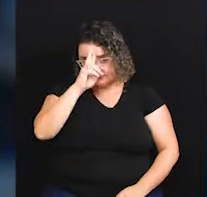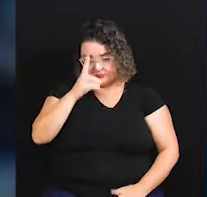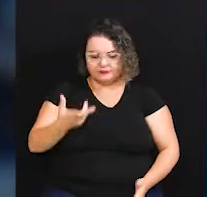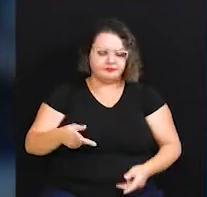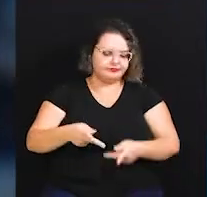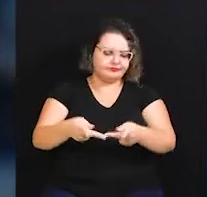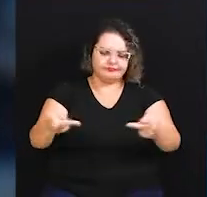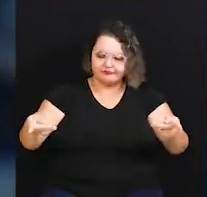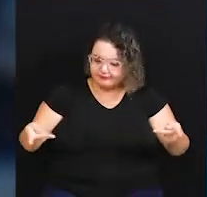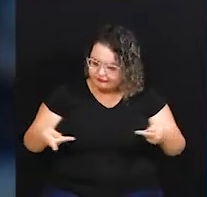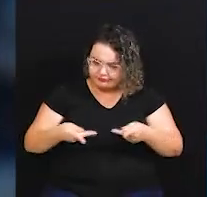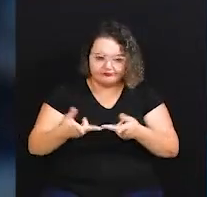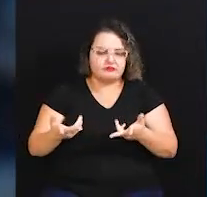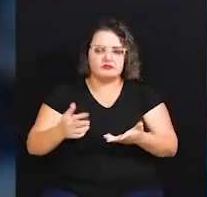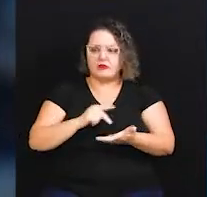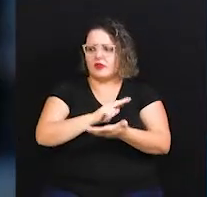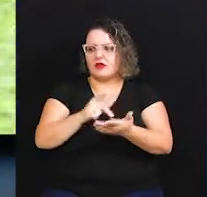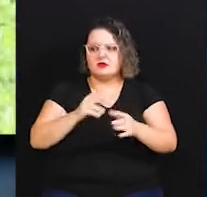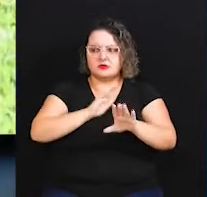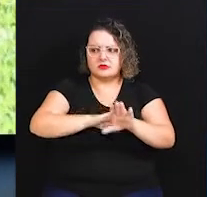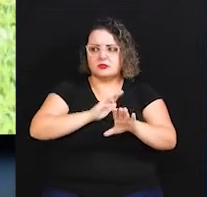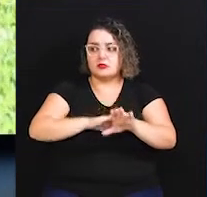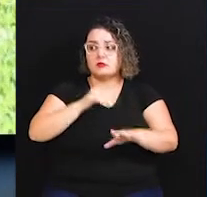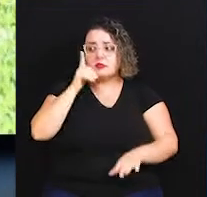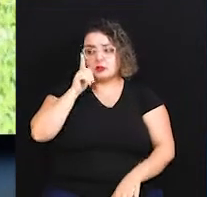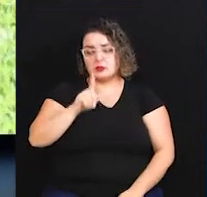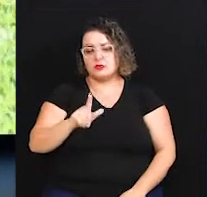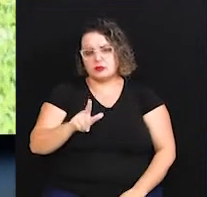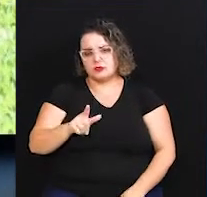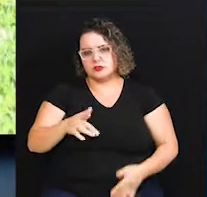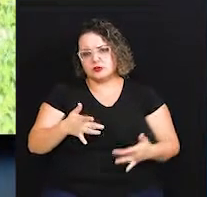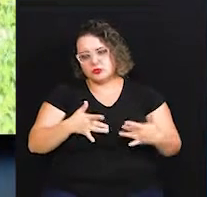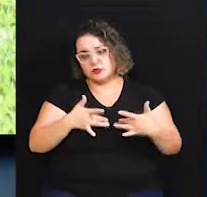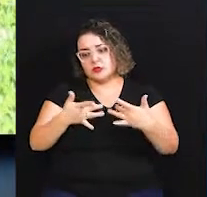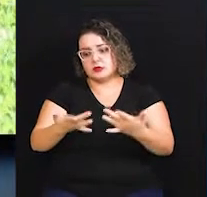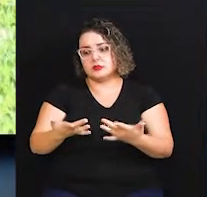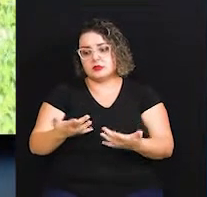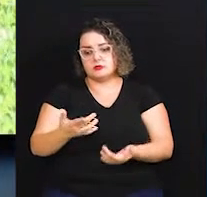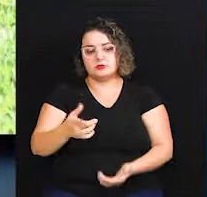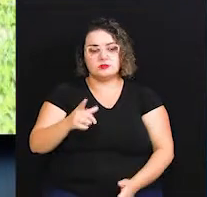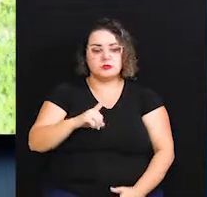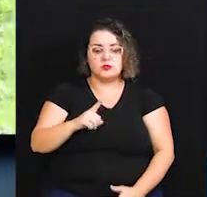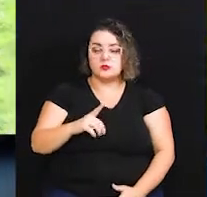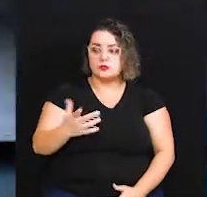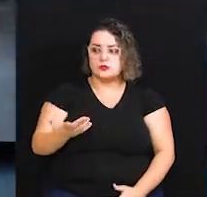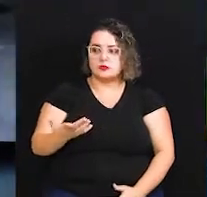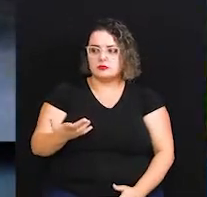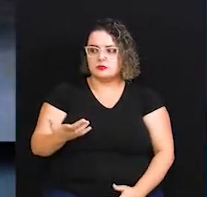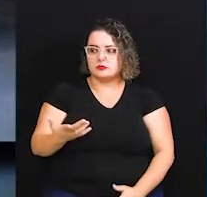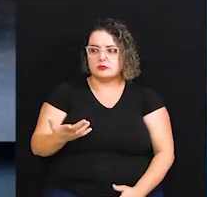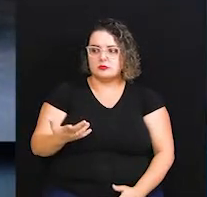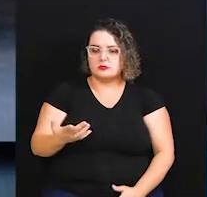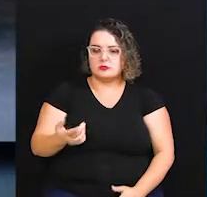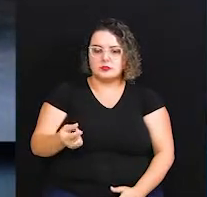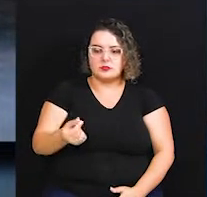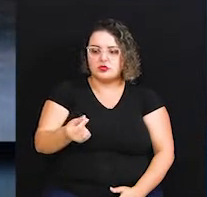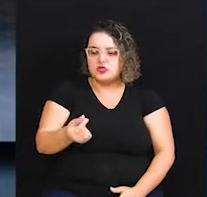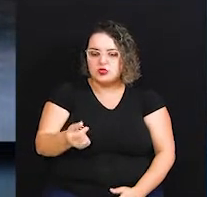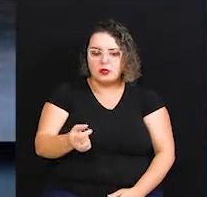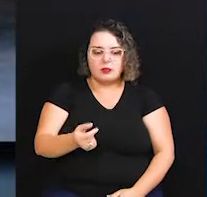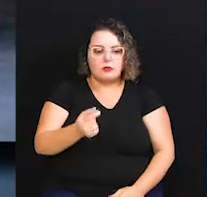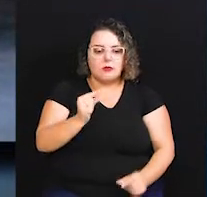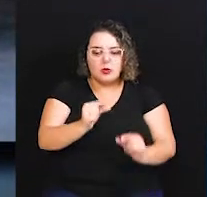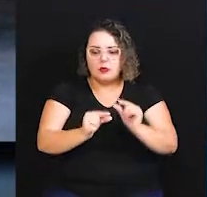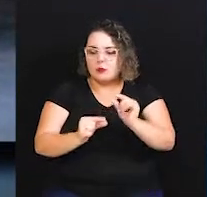beneficentes, pizzas, enfim, foram várias ações para a gente conseguir doação. Nós tivemos doação assim, de nota em nota,